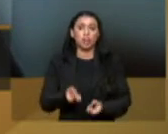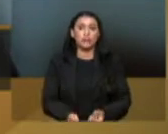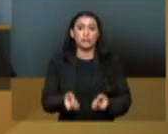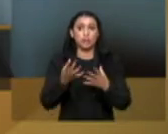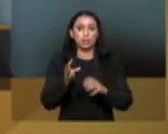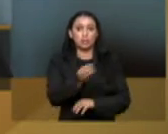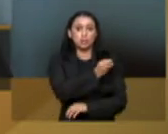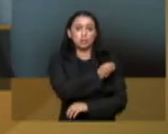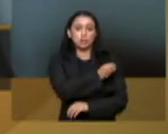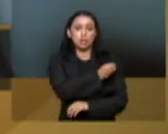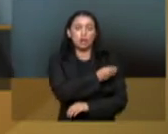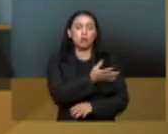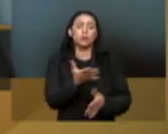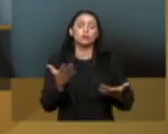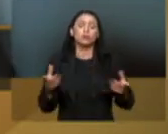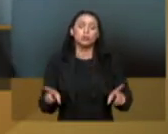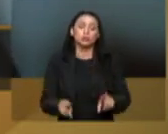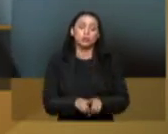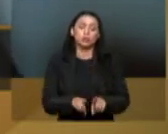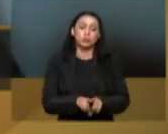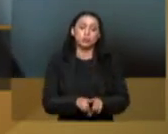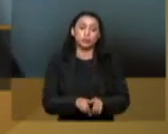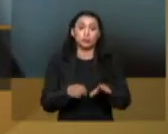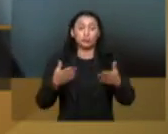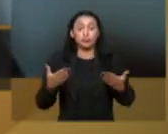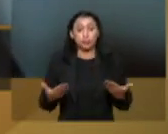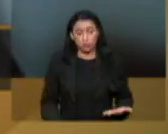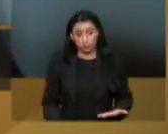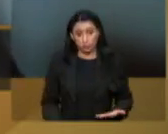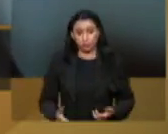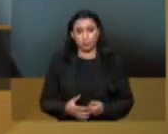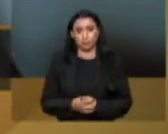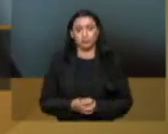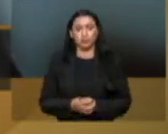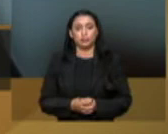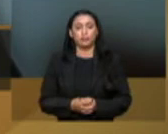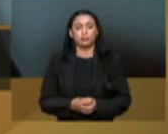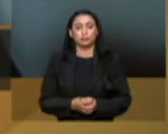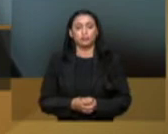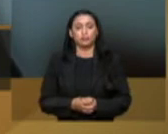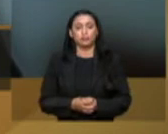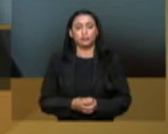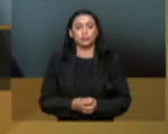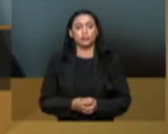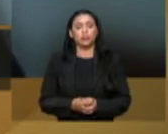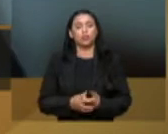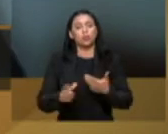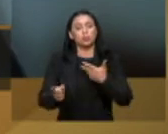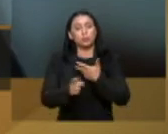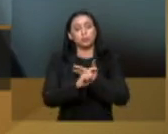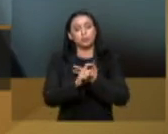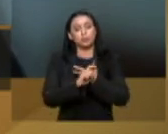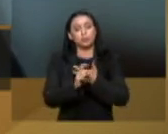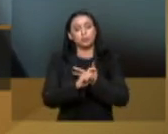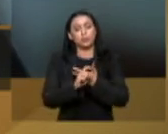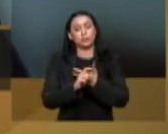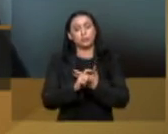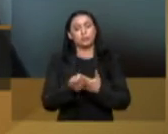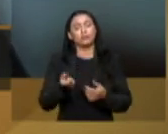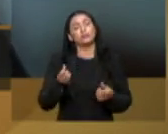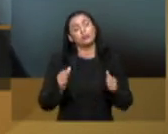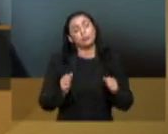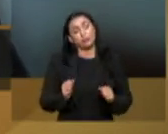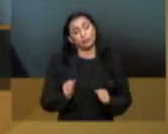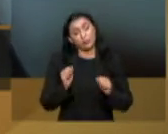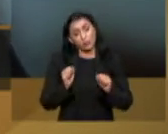álcool, inclusive para fins carburantes. Isto é, é evidente que o Poder Executivo, ao fixar tais